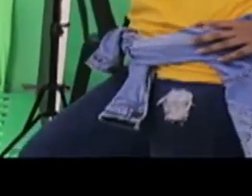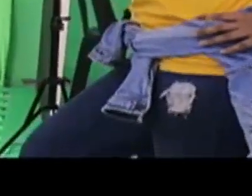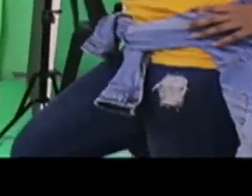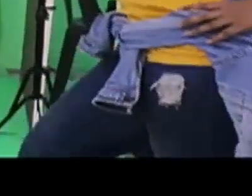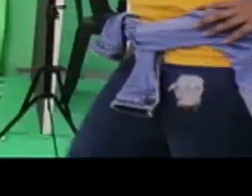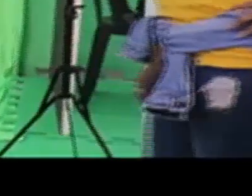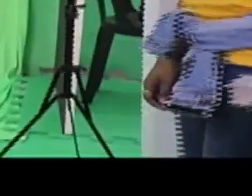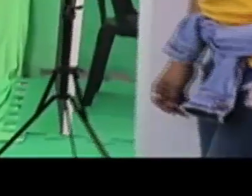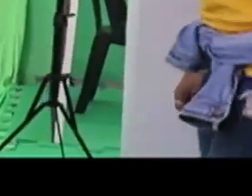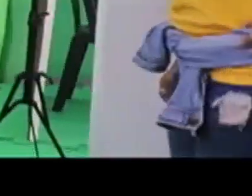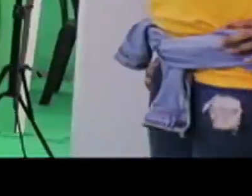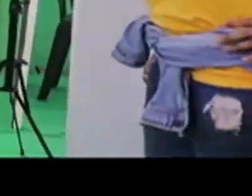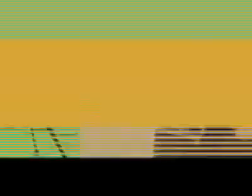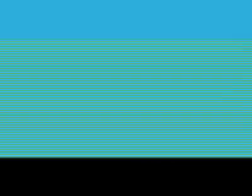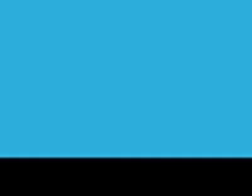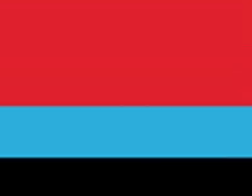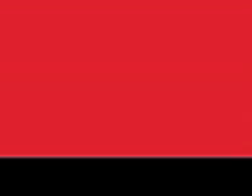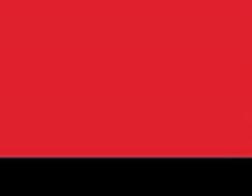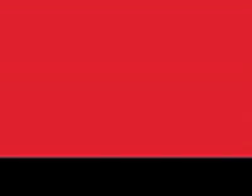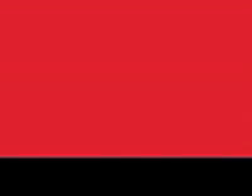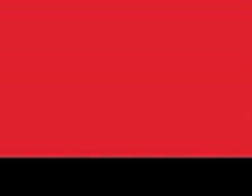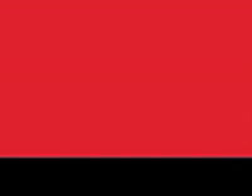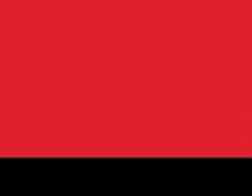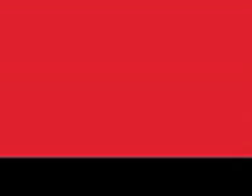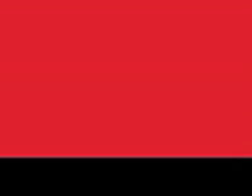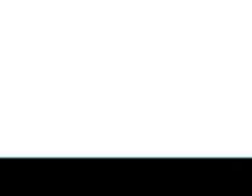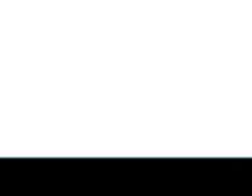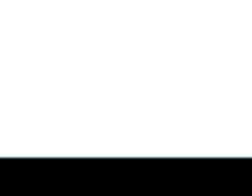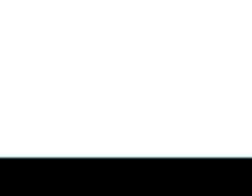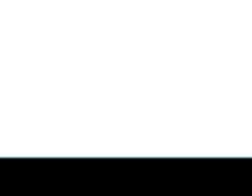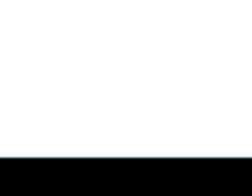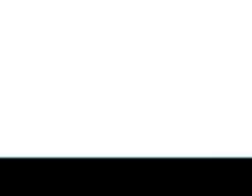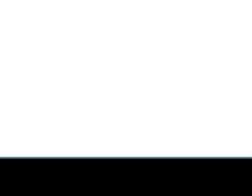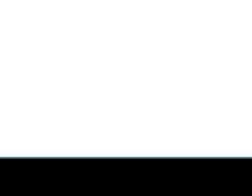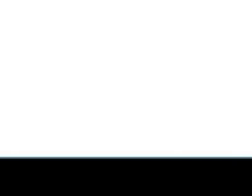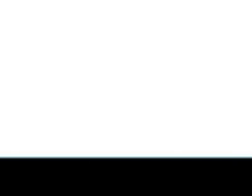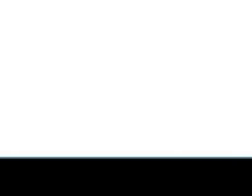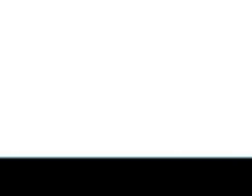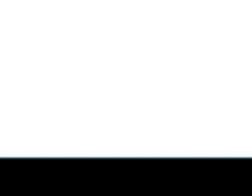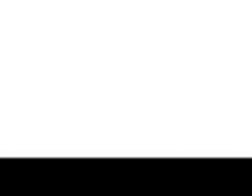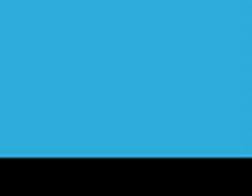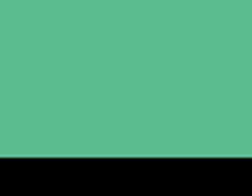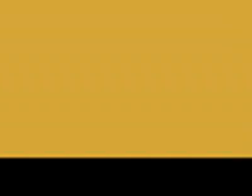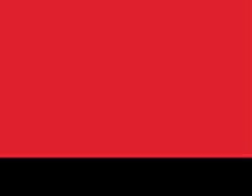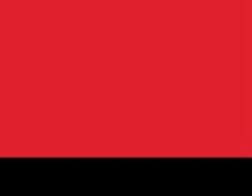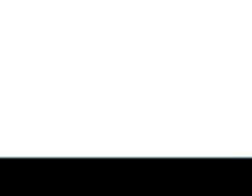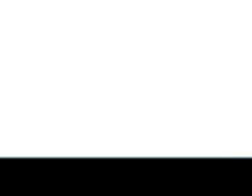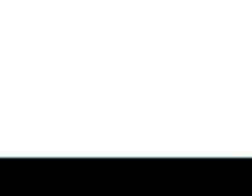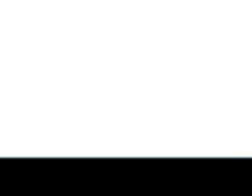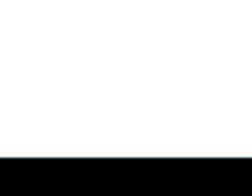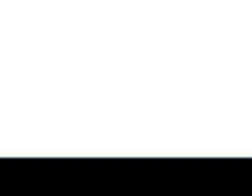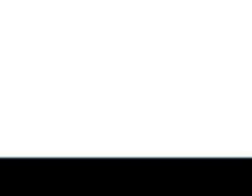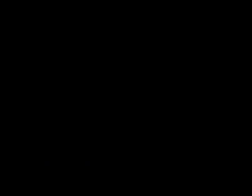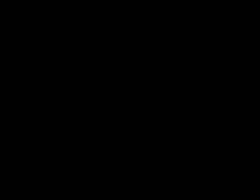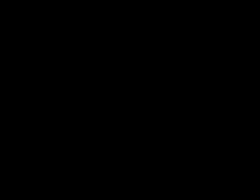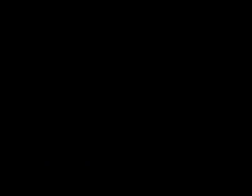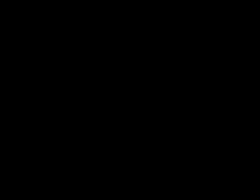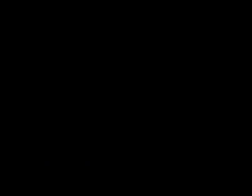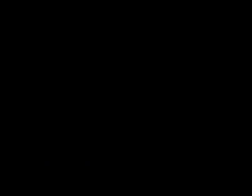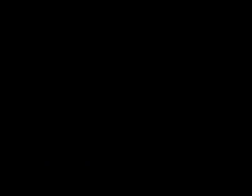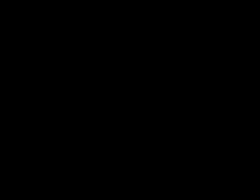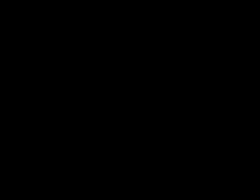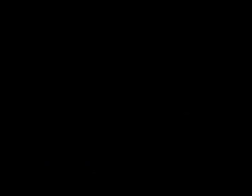acontecendo. E é fundamental um momento como esse de estar dando esse